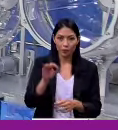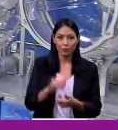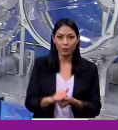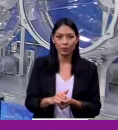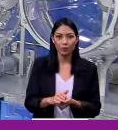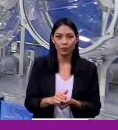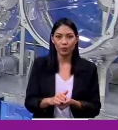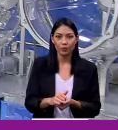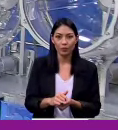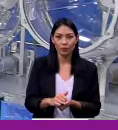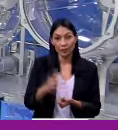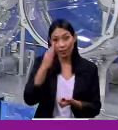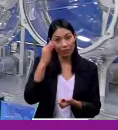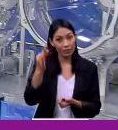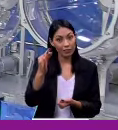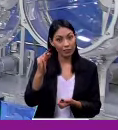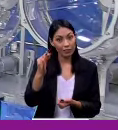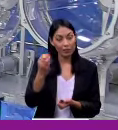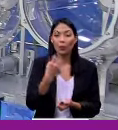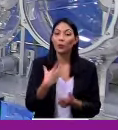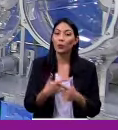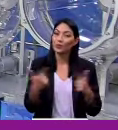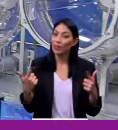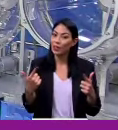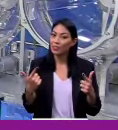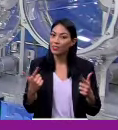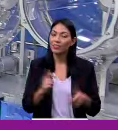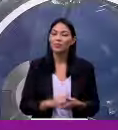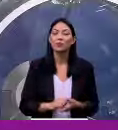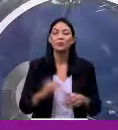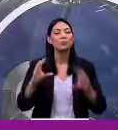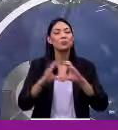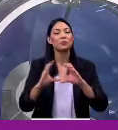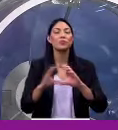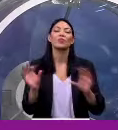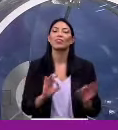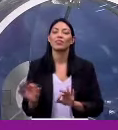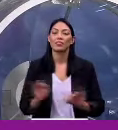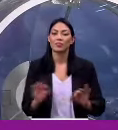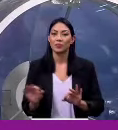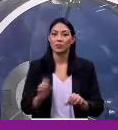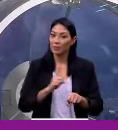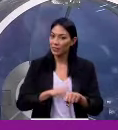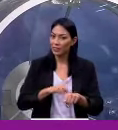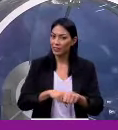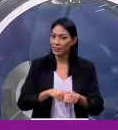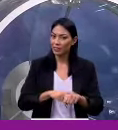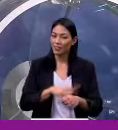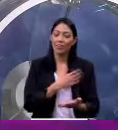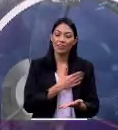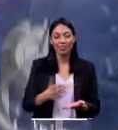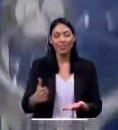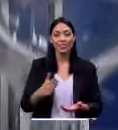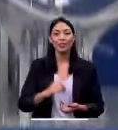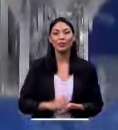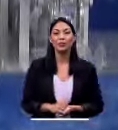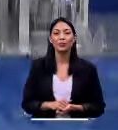Vamos começar? De olho na sua aposta. Boa sorte para você que apostou. Bolas posicionadas. Tá na hora.